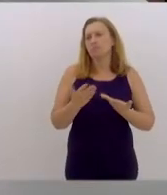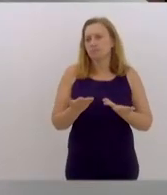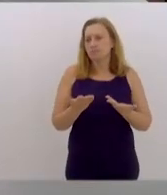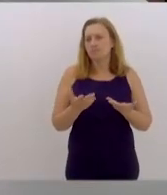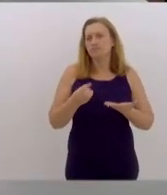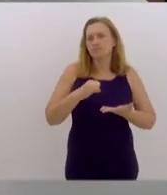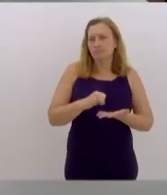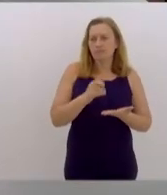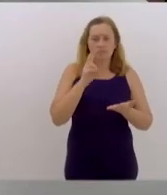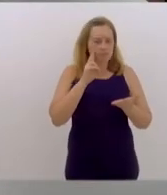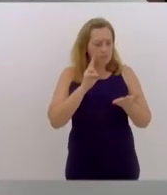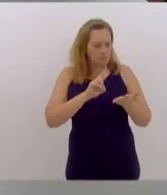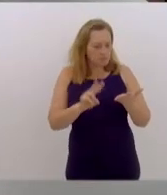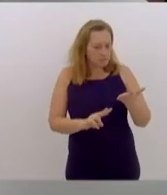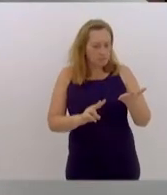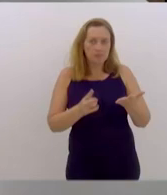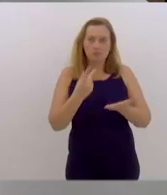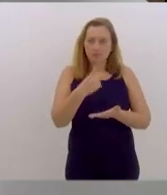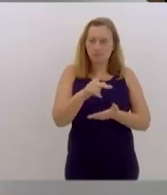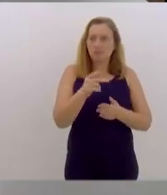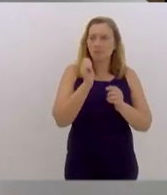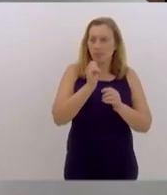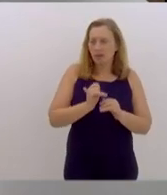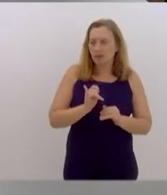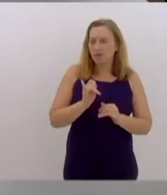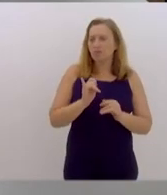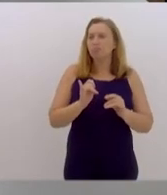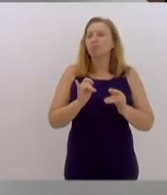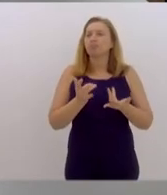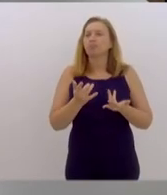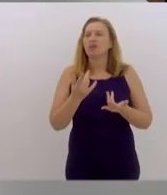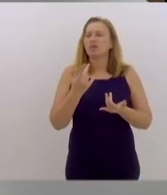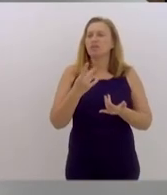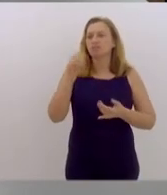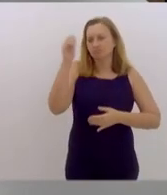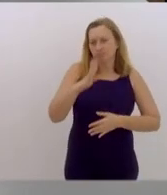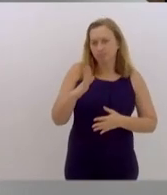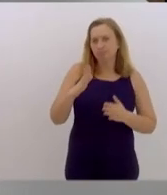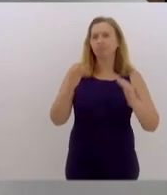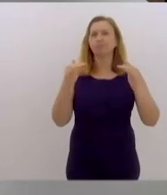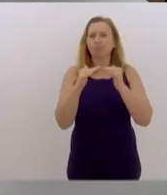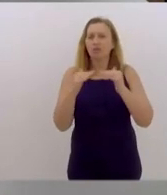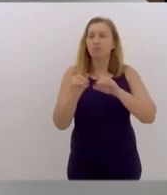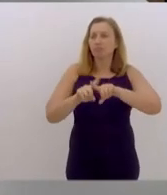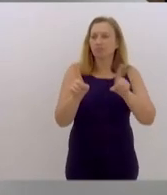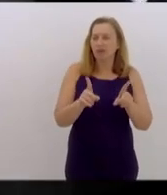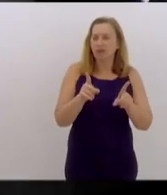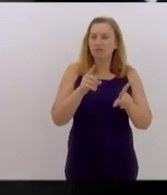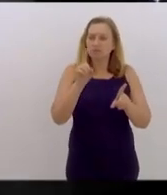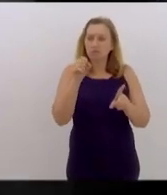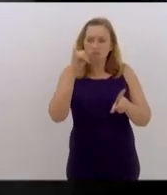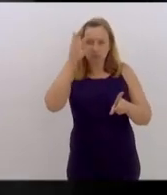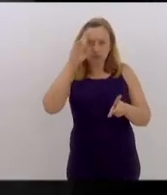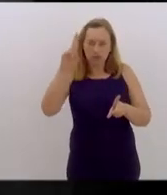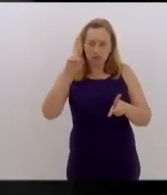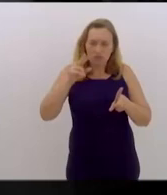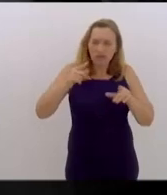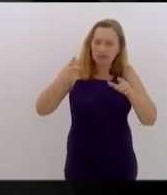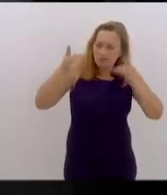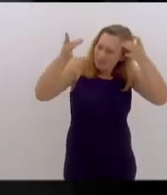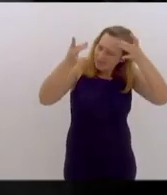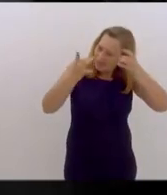continuar lê o seu relatório o Brasil concorda mas se eu consigo continua era o seu relatório só vai detalhar vai